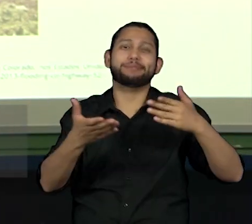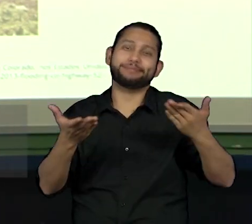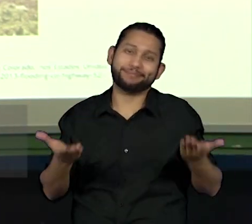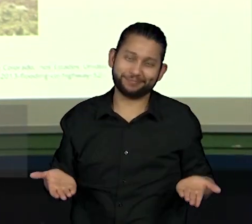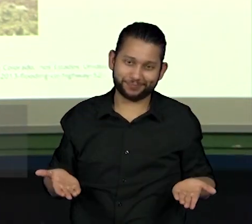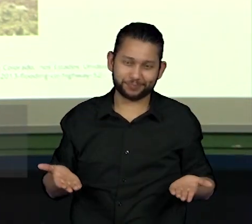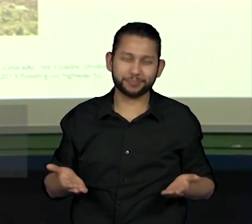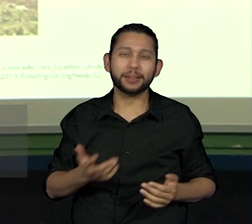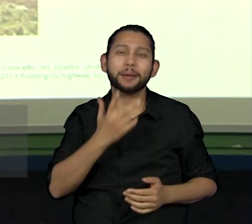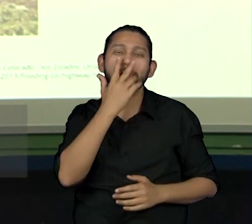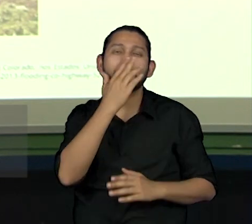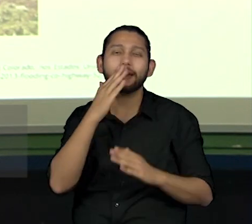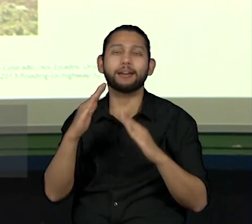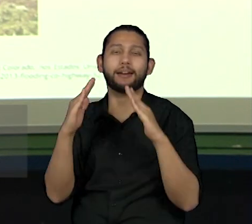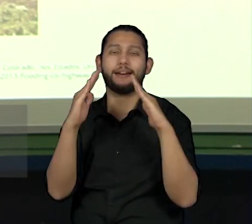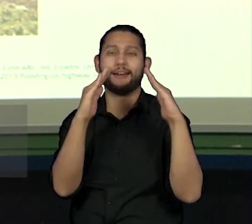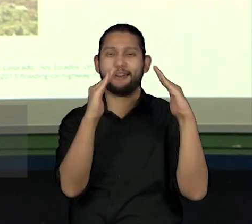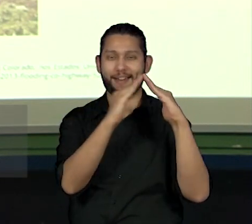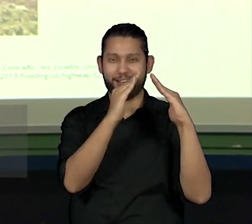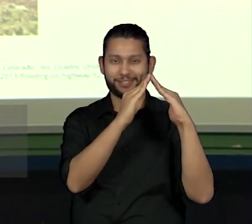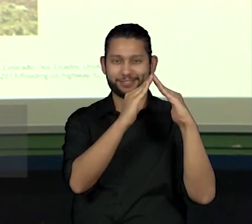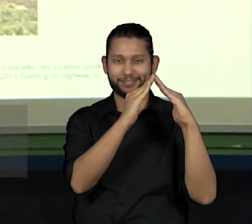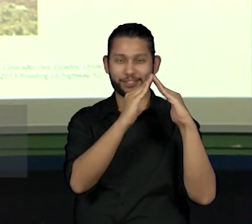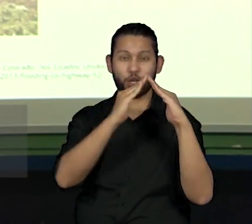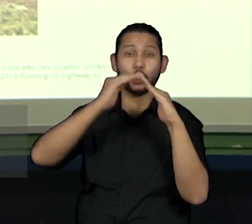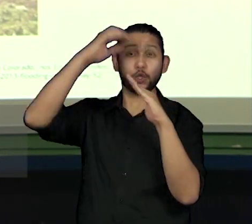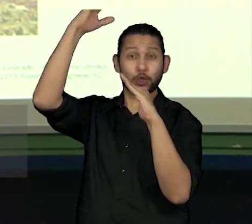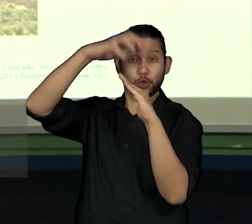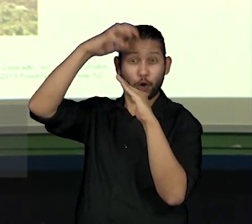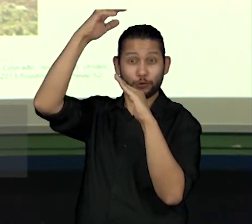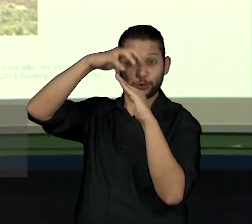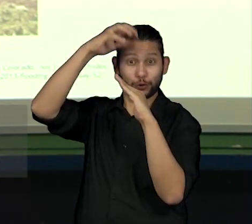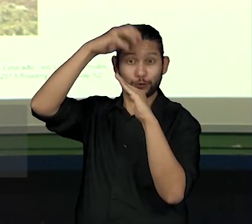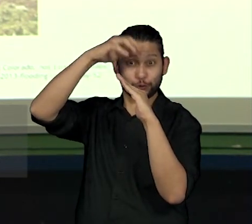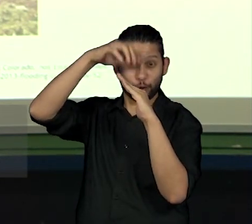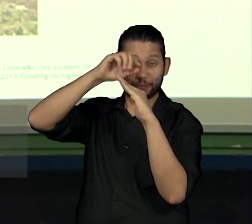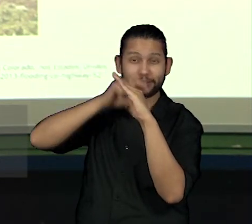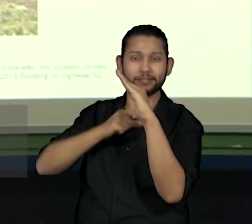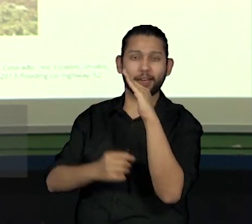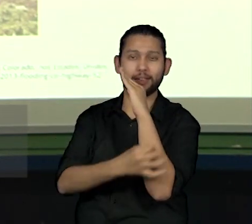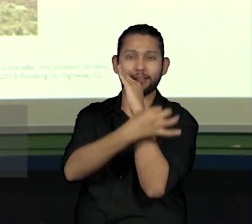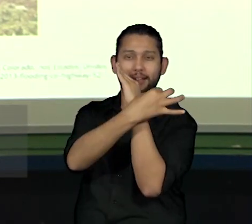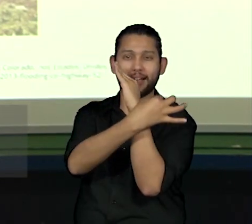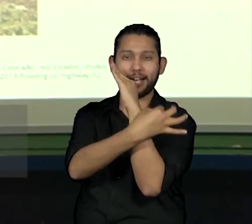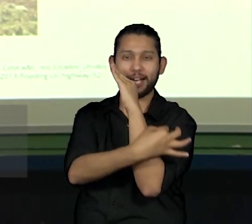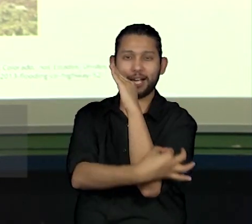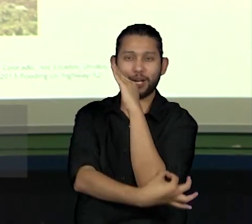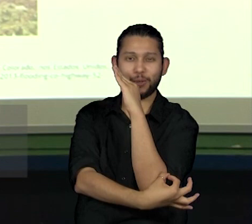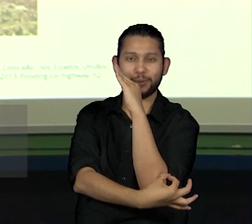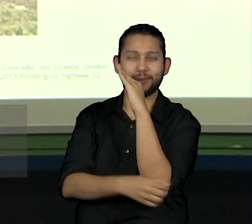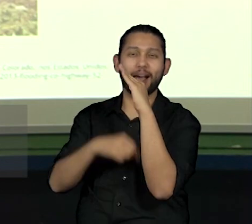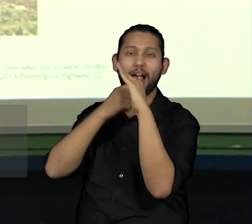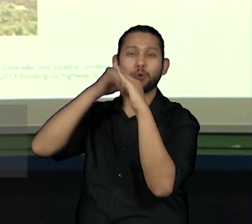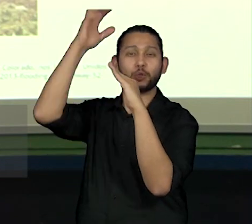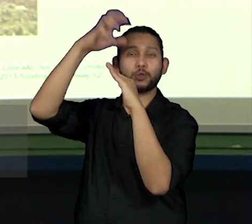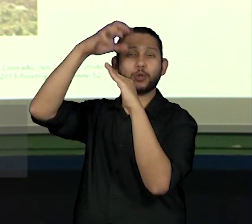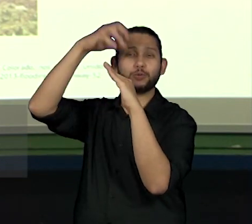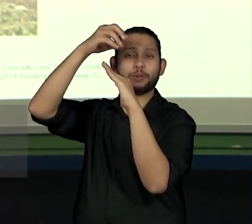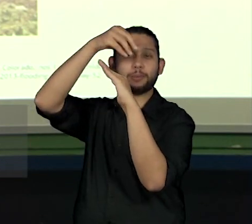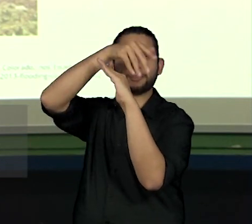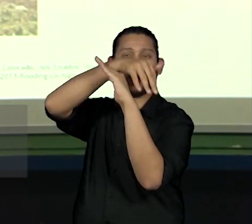aí o rio ele vai servir como uma calha, levando toda essa água que escorreu da chuva para o mar ou para outros